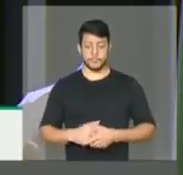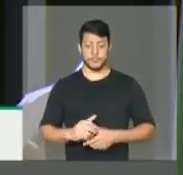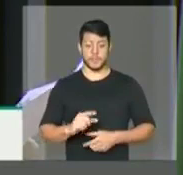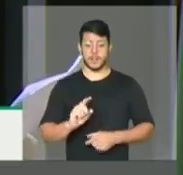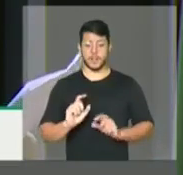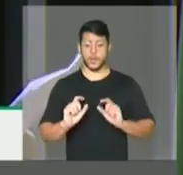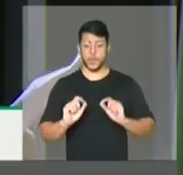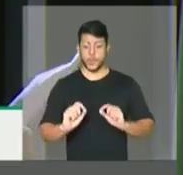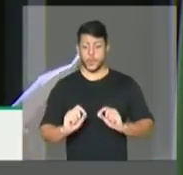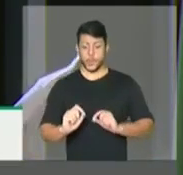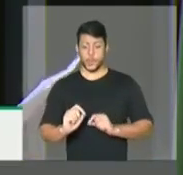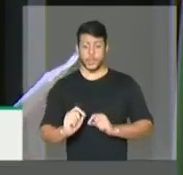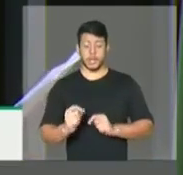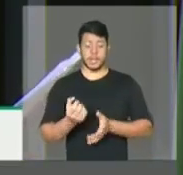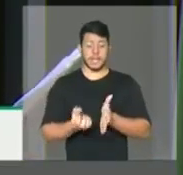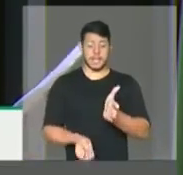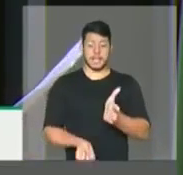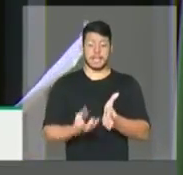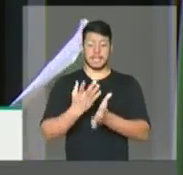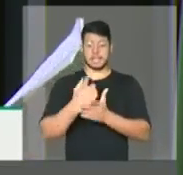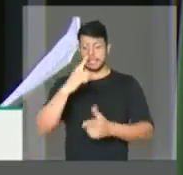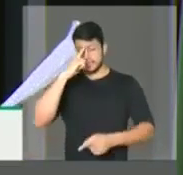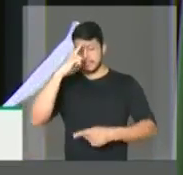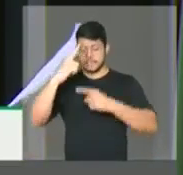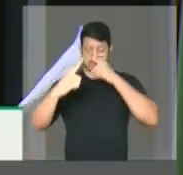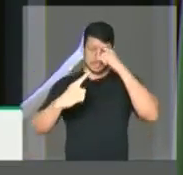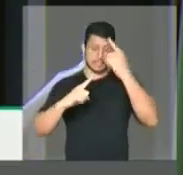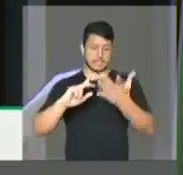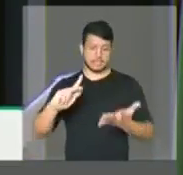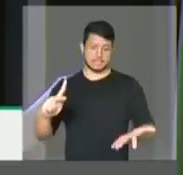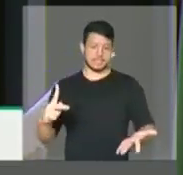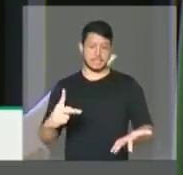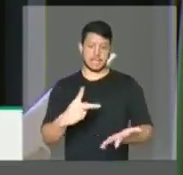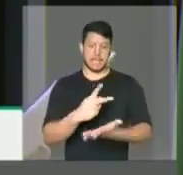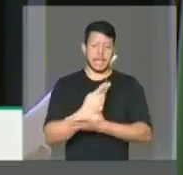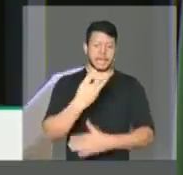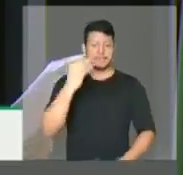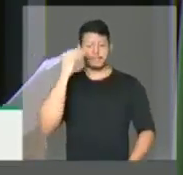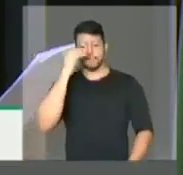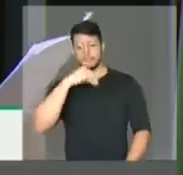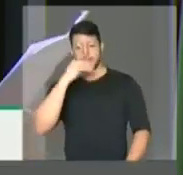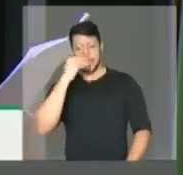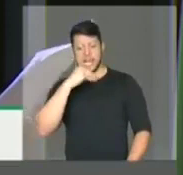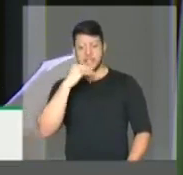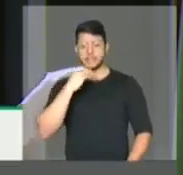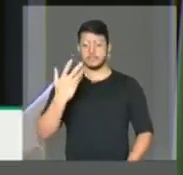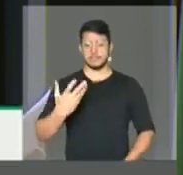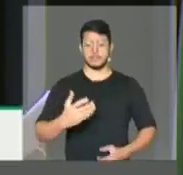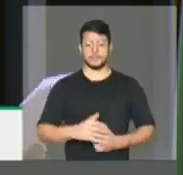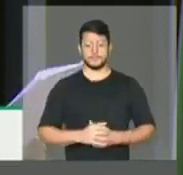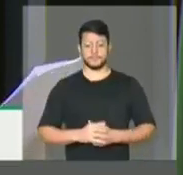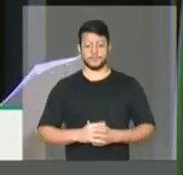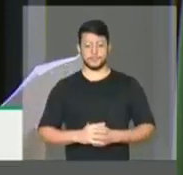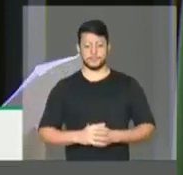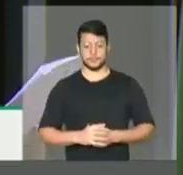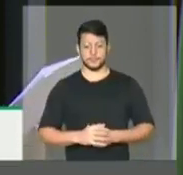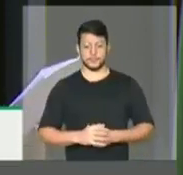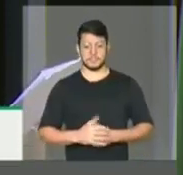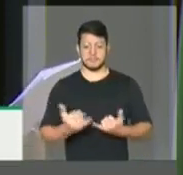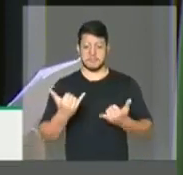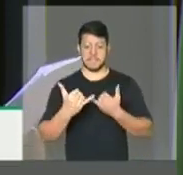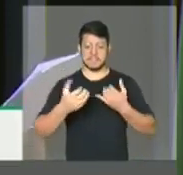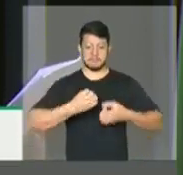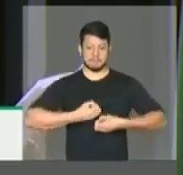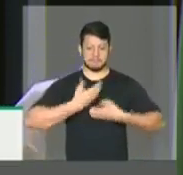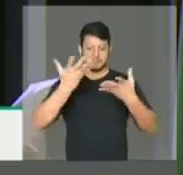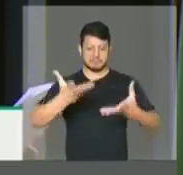potente usina de produção de ideias enlatadas, cheias de nada, vocalizadas